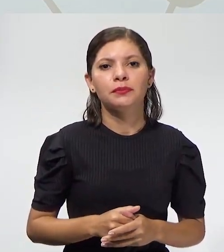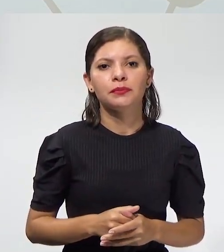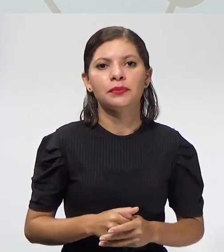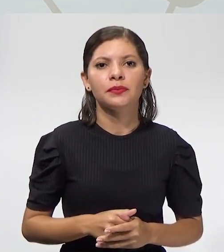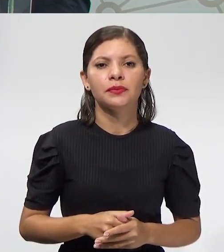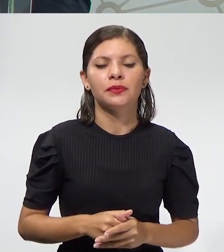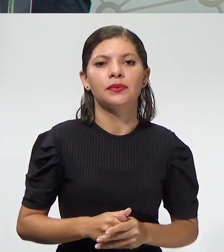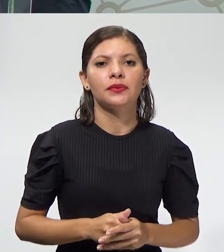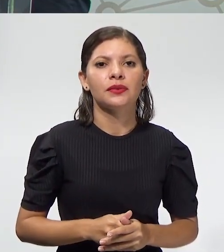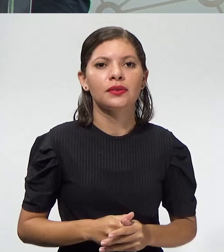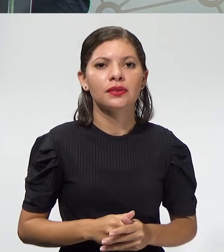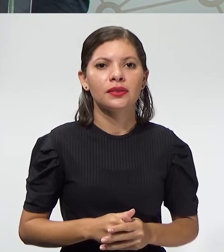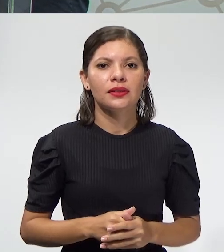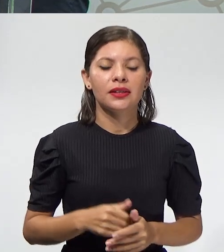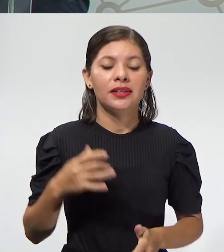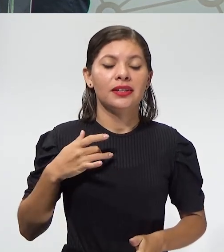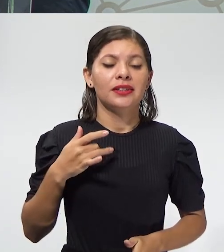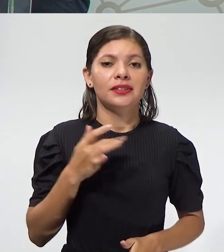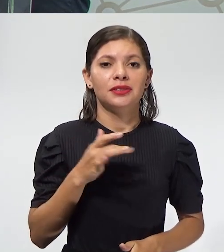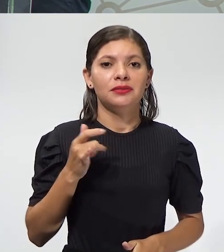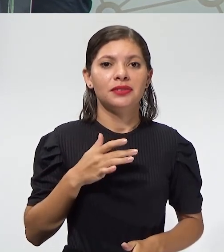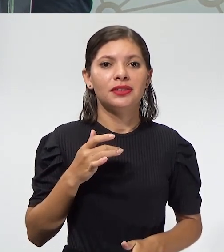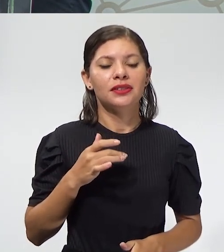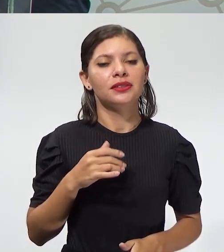meio e é um